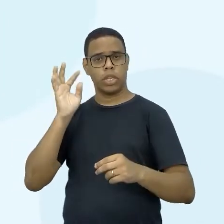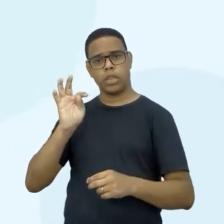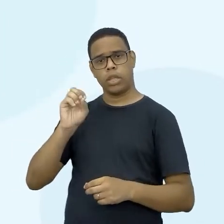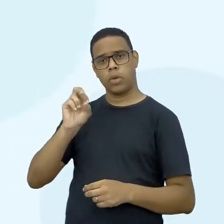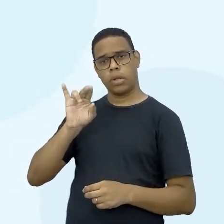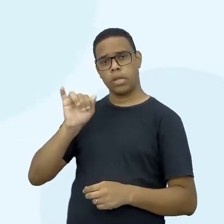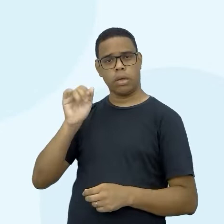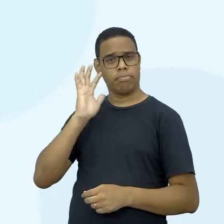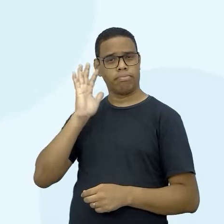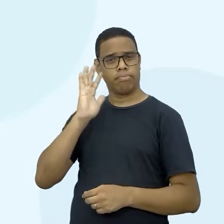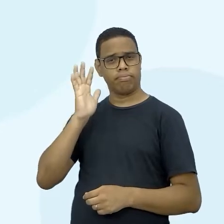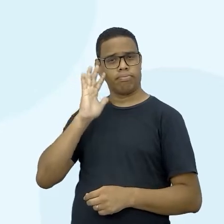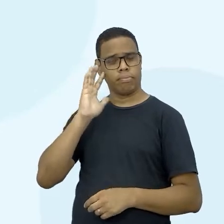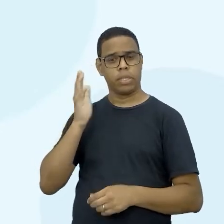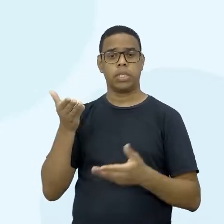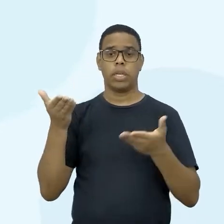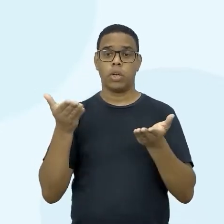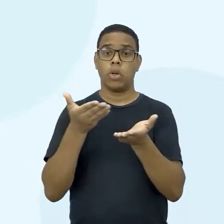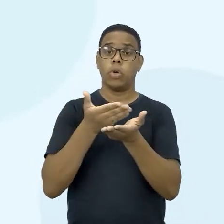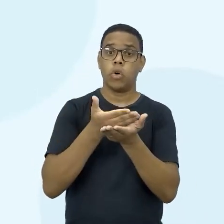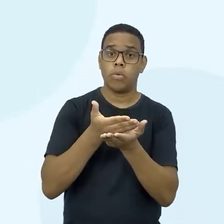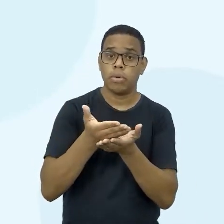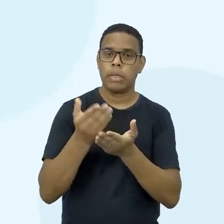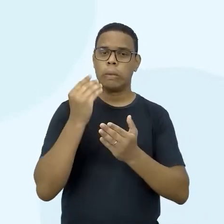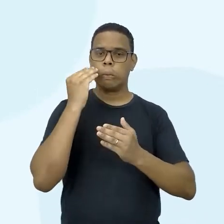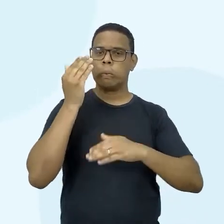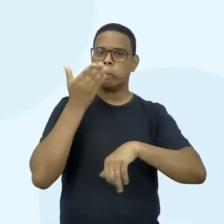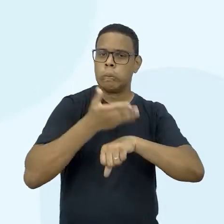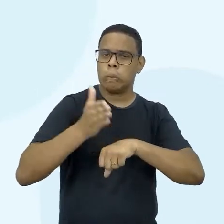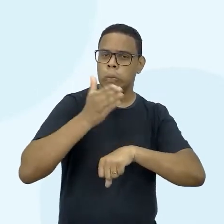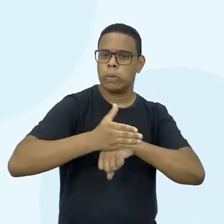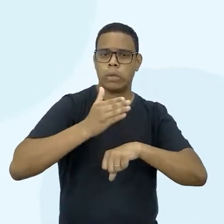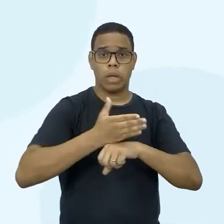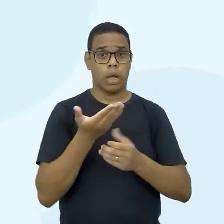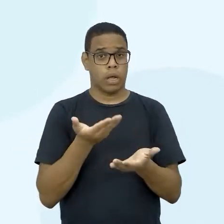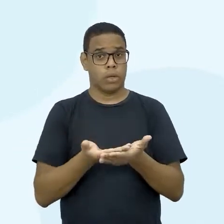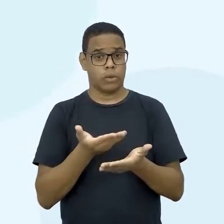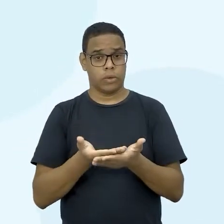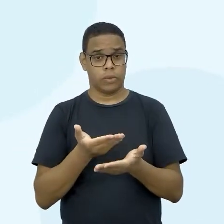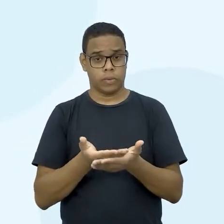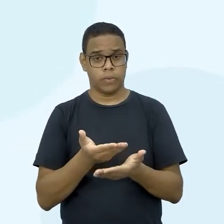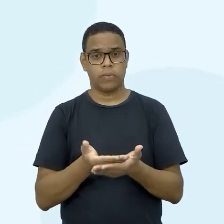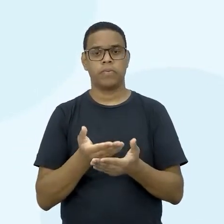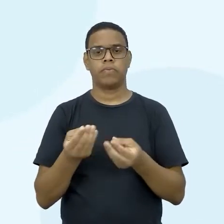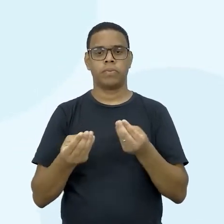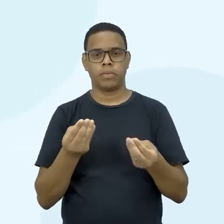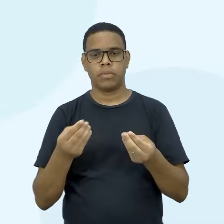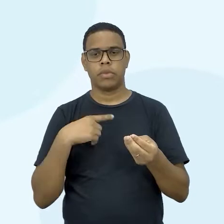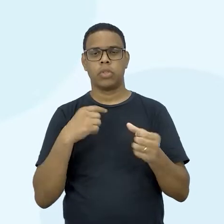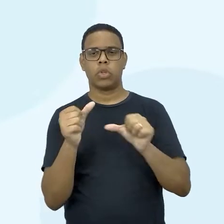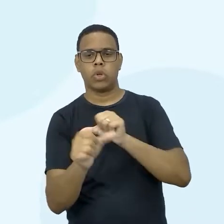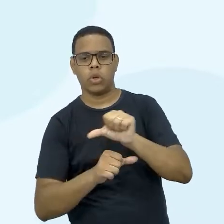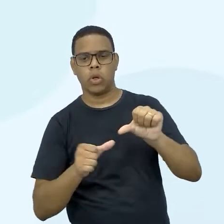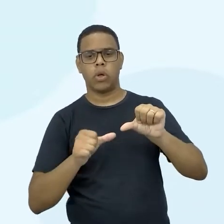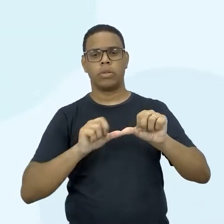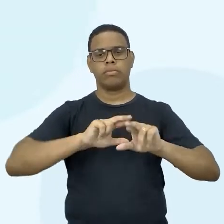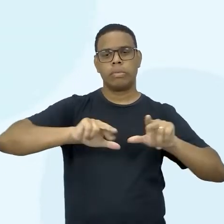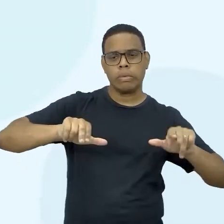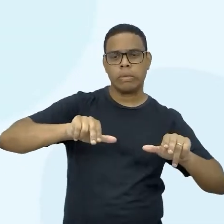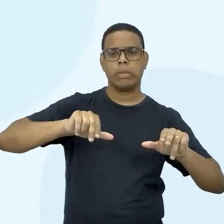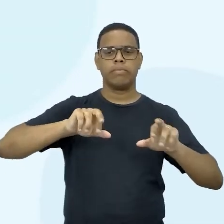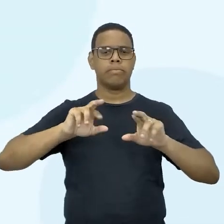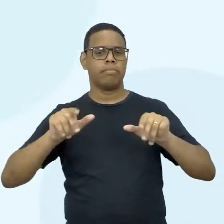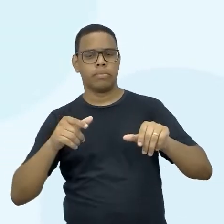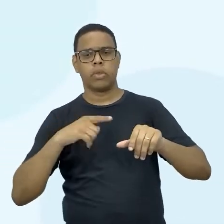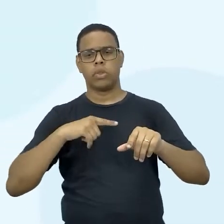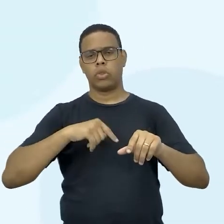sim, vamos começar a colocar em prática nossas aulas. Deslocadas, invertidas, trocadas,